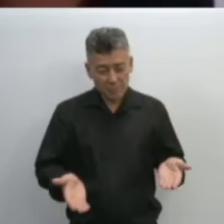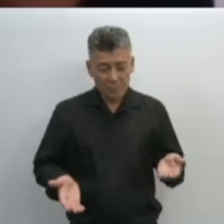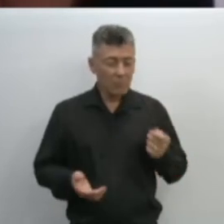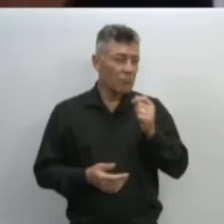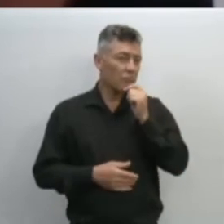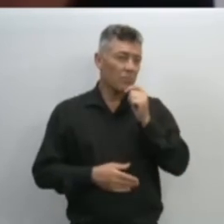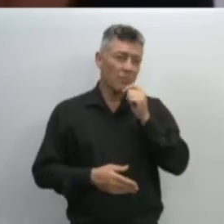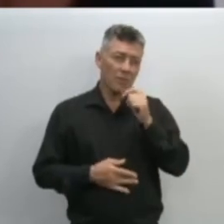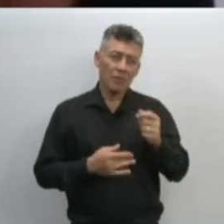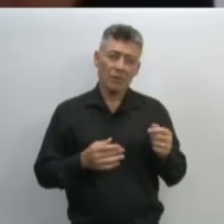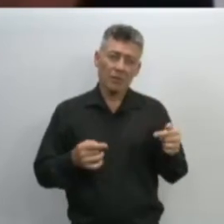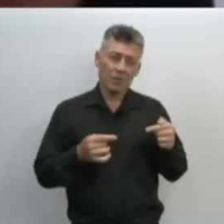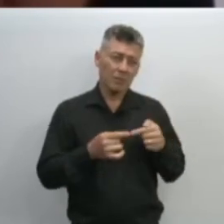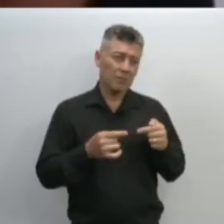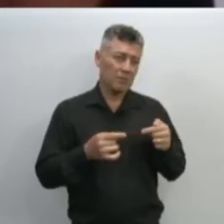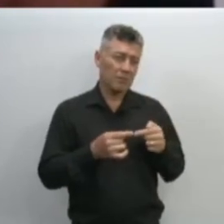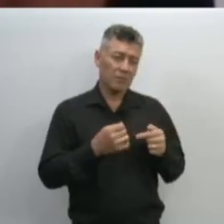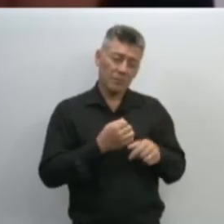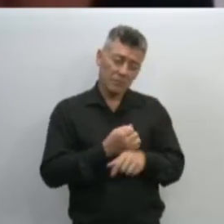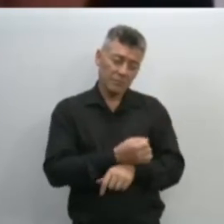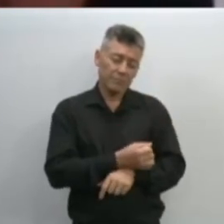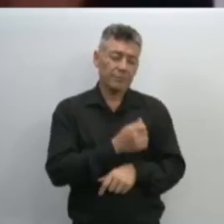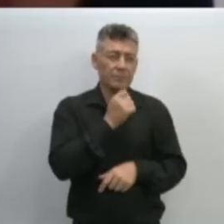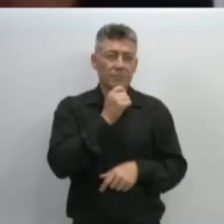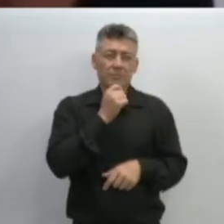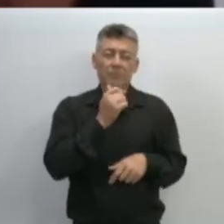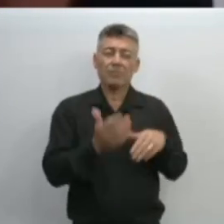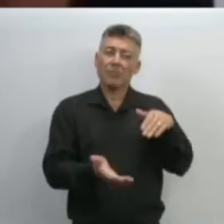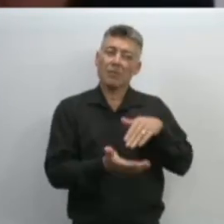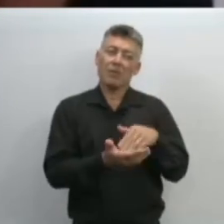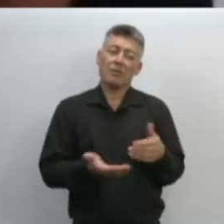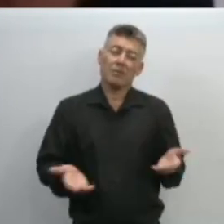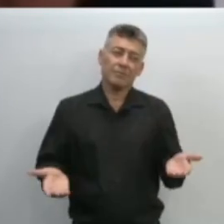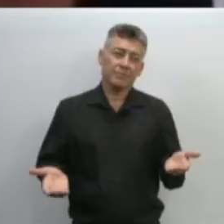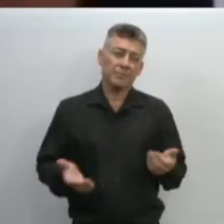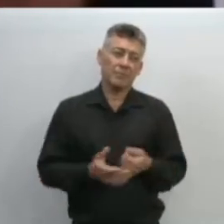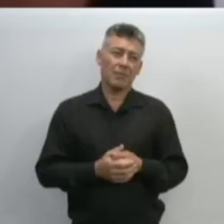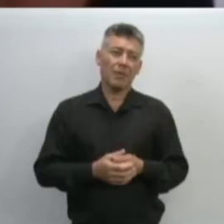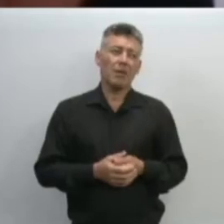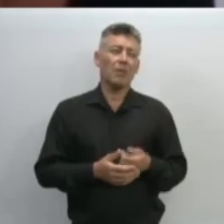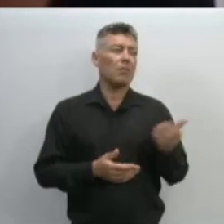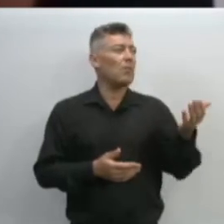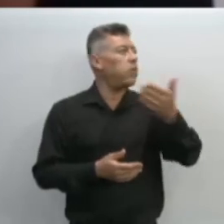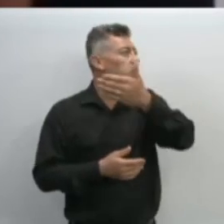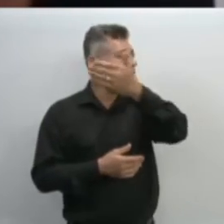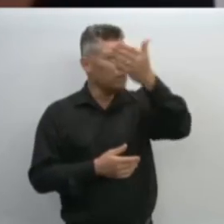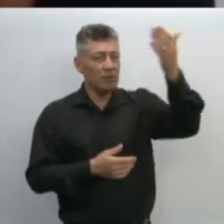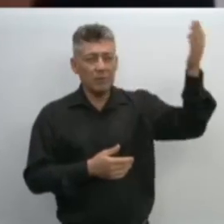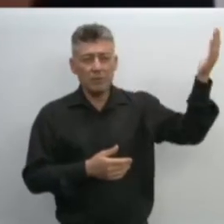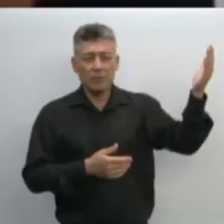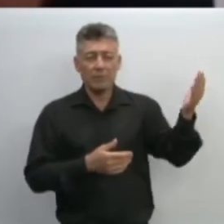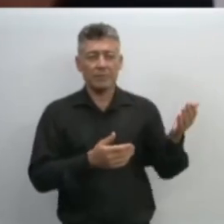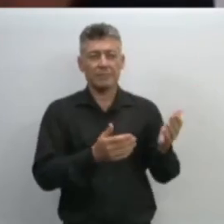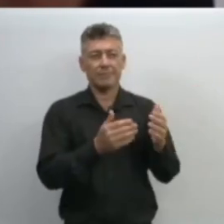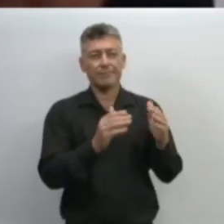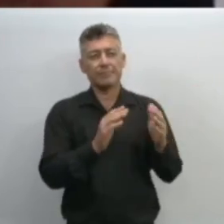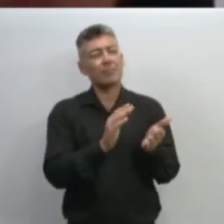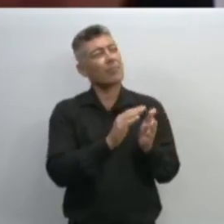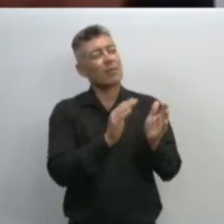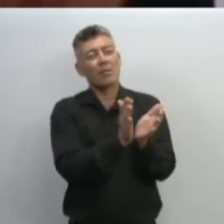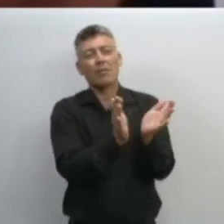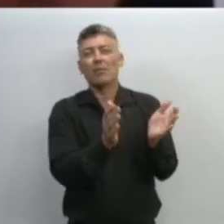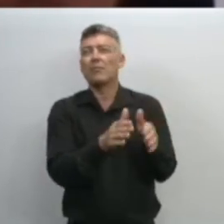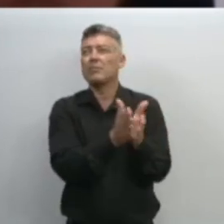escravista, né, com a população negra que até hoje está aí nas favelas, nos morros, com salários inferiores à